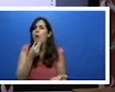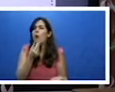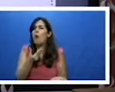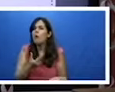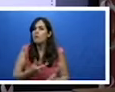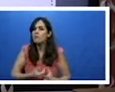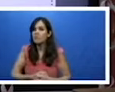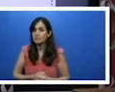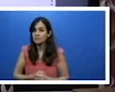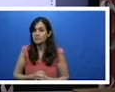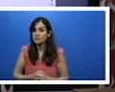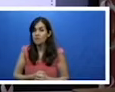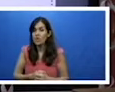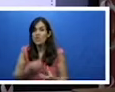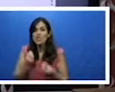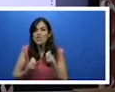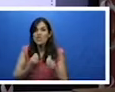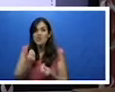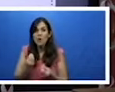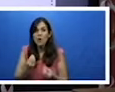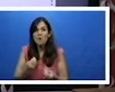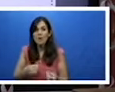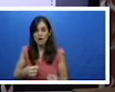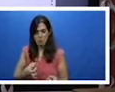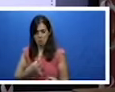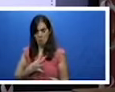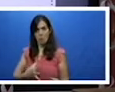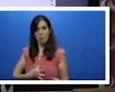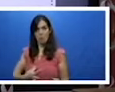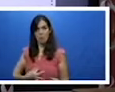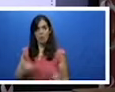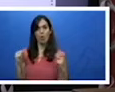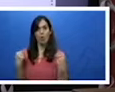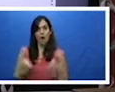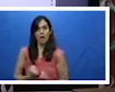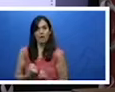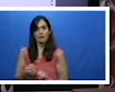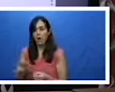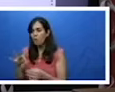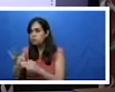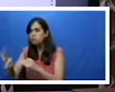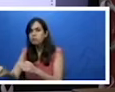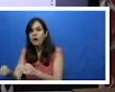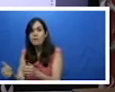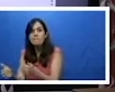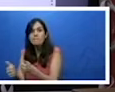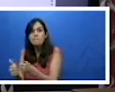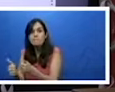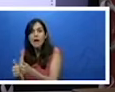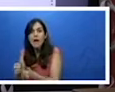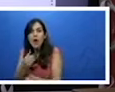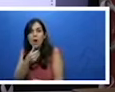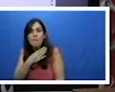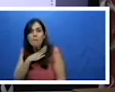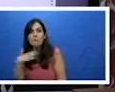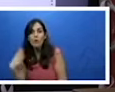foi que o assassino plantou o botão do casaco de Cássio ali, perto do morto, justo na cena do